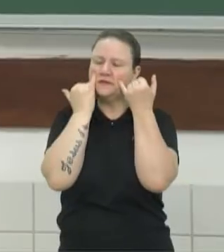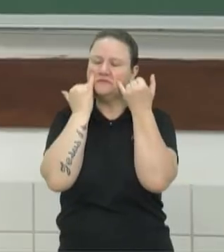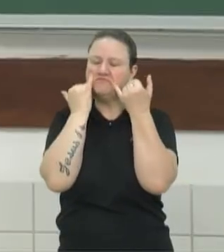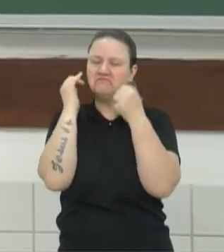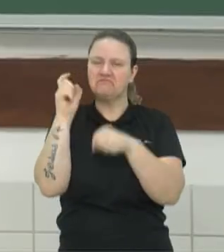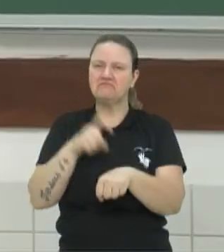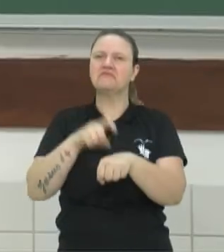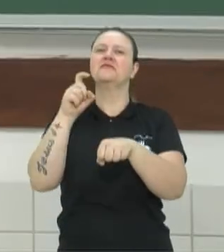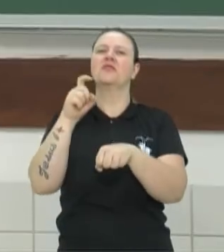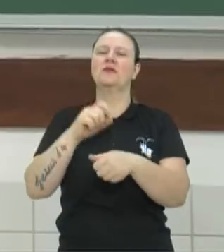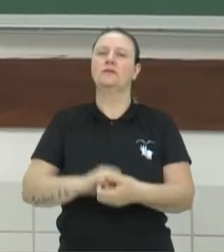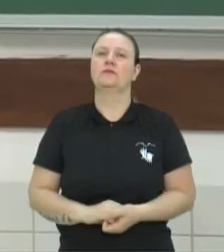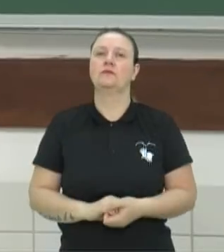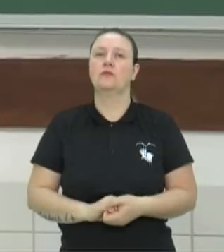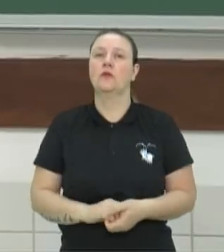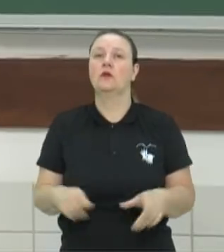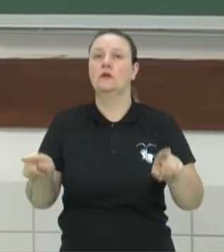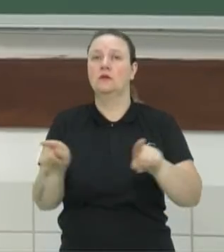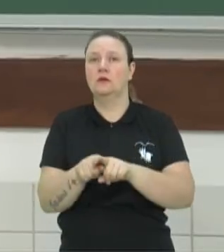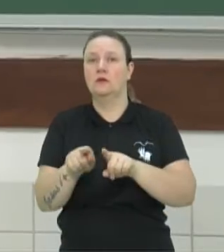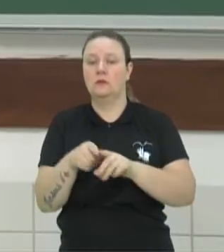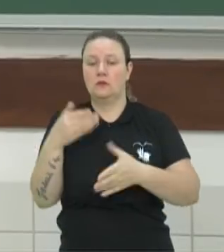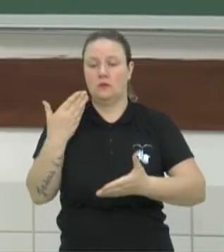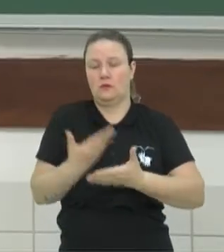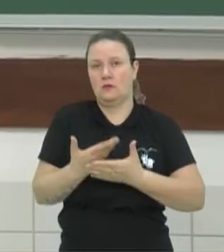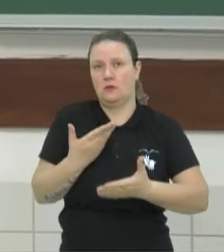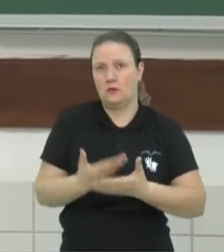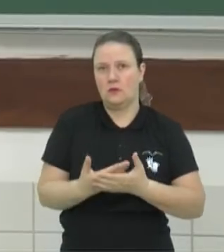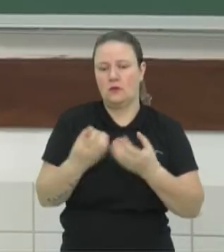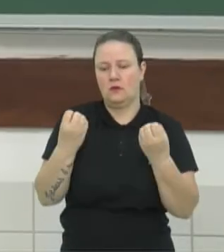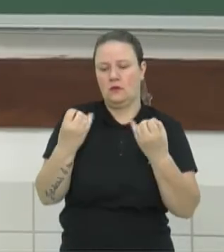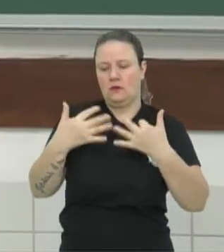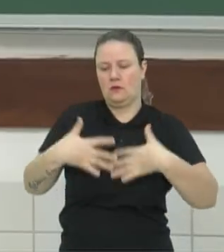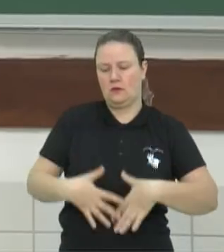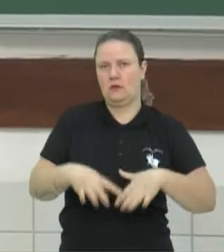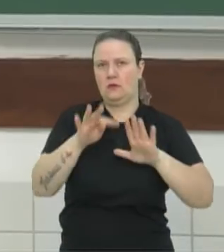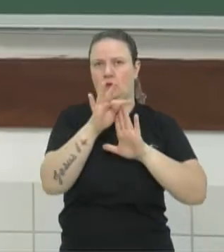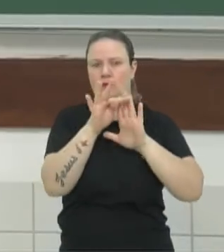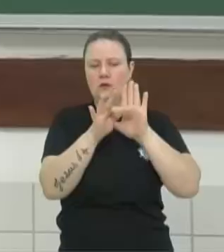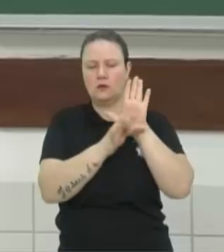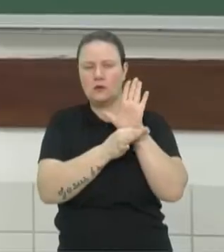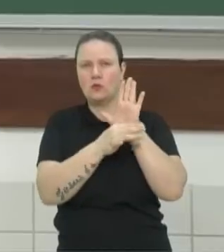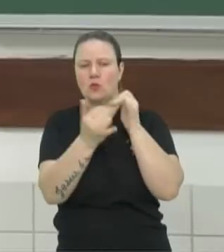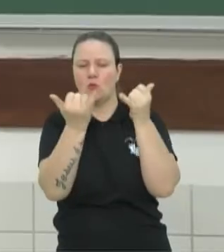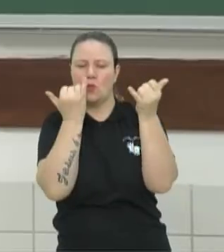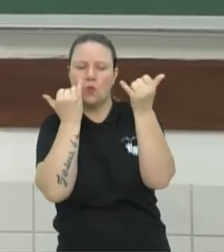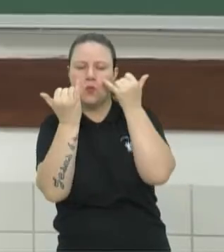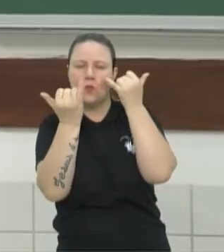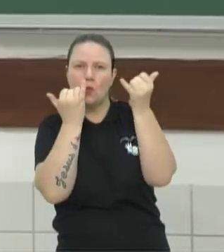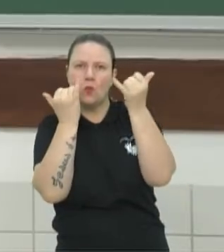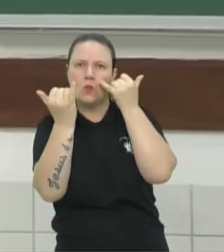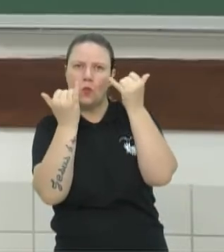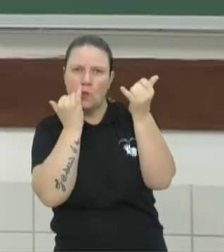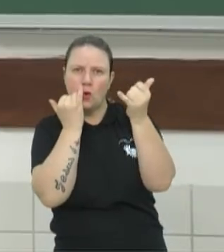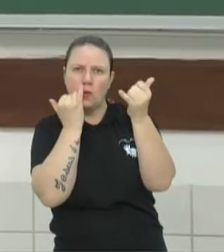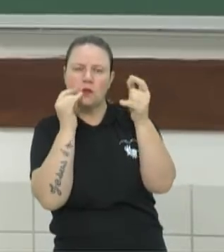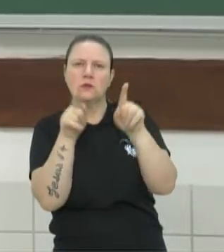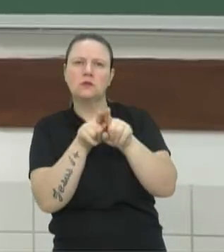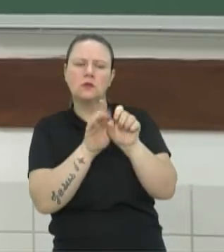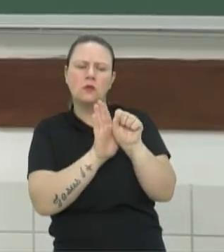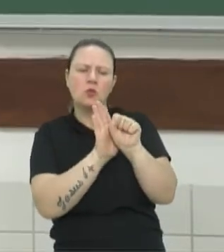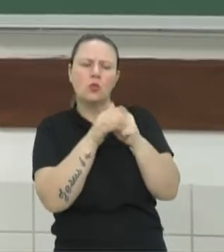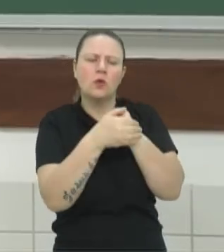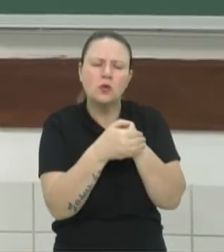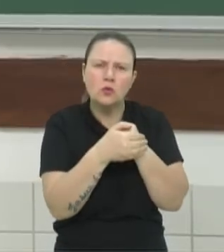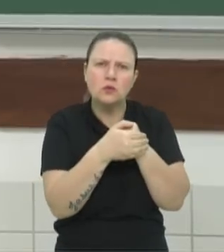nós temos nas últimas aulas falado sobre vários textos em que nós tínhamos informações que estavam por trás do texto,